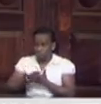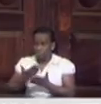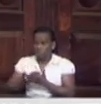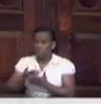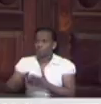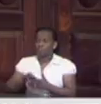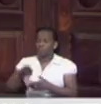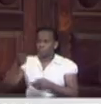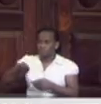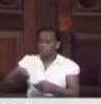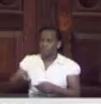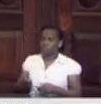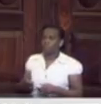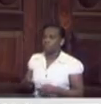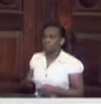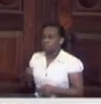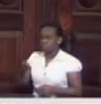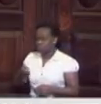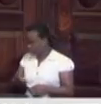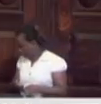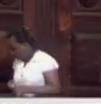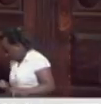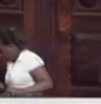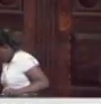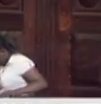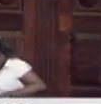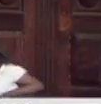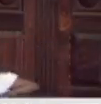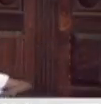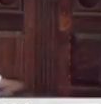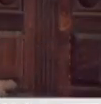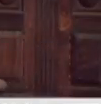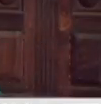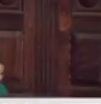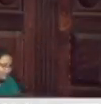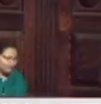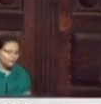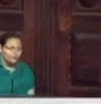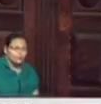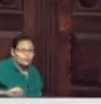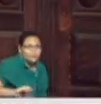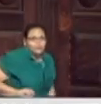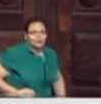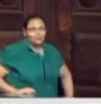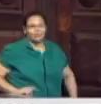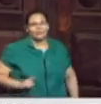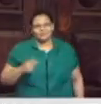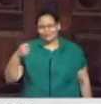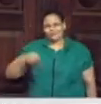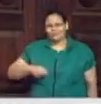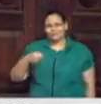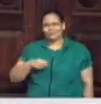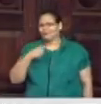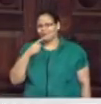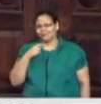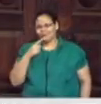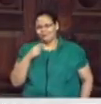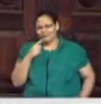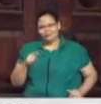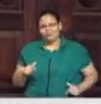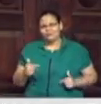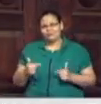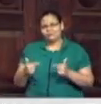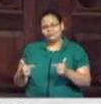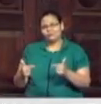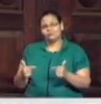ser gerida com a mão de ferro, com um viés autoritário, porque aí nós não conseguimos avançar. Então eu quero aqui